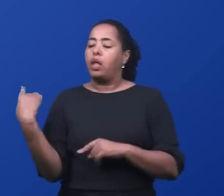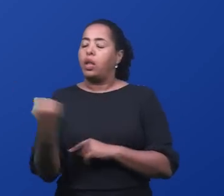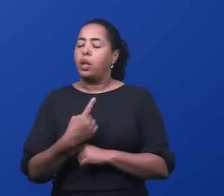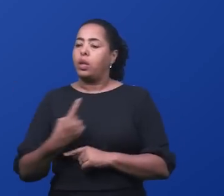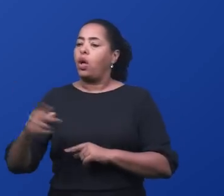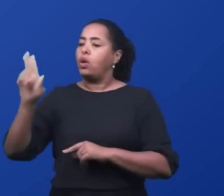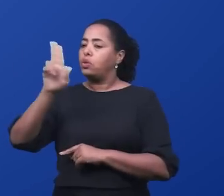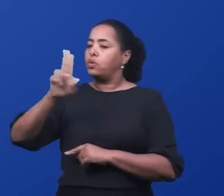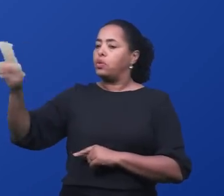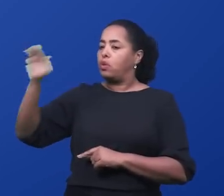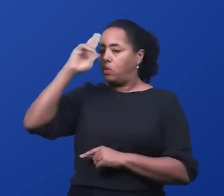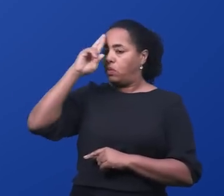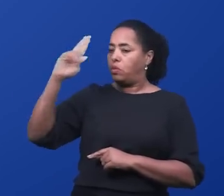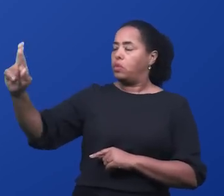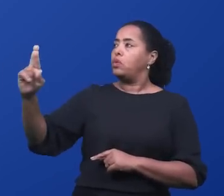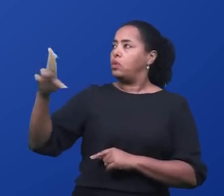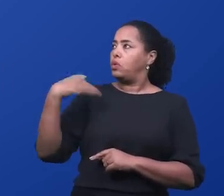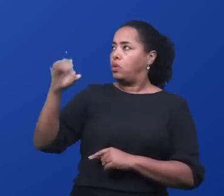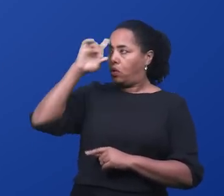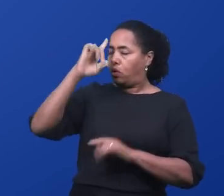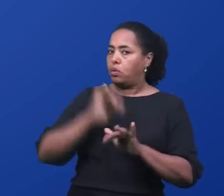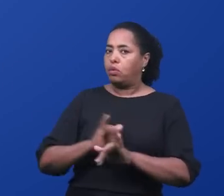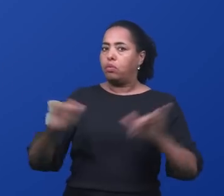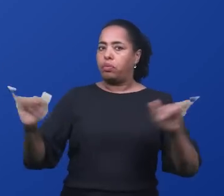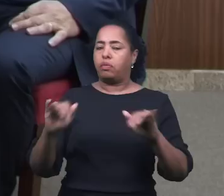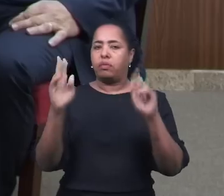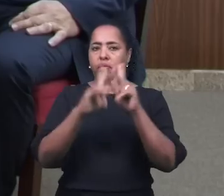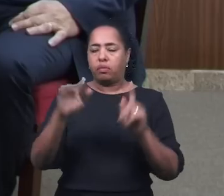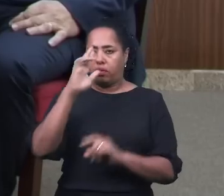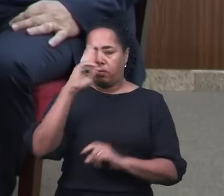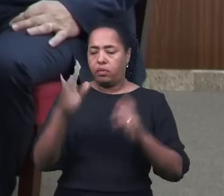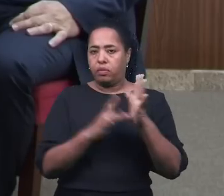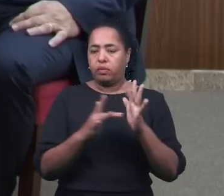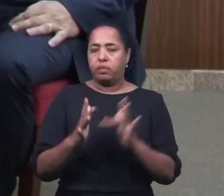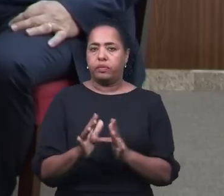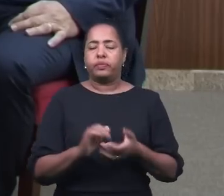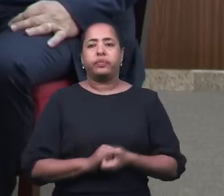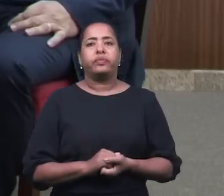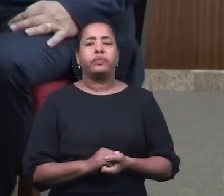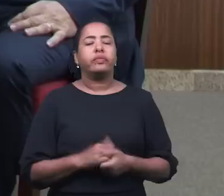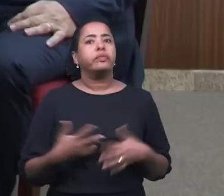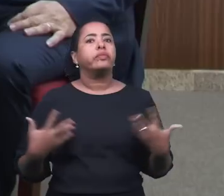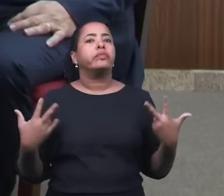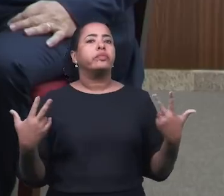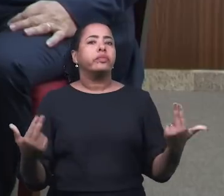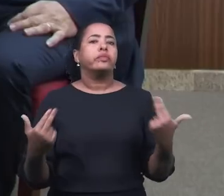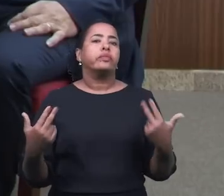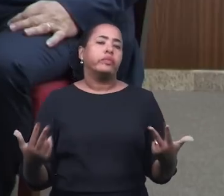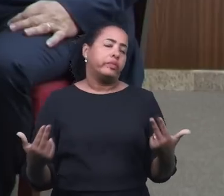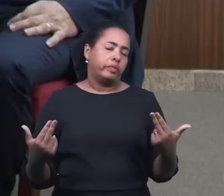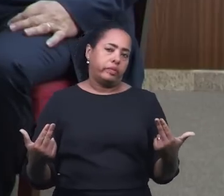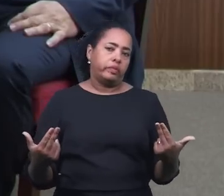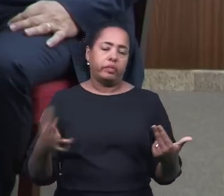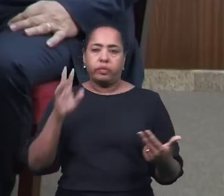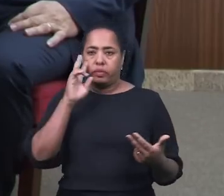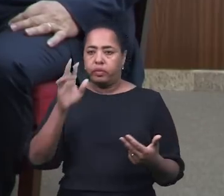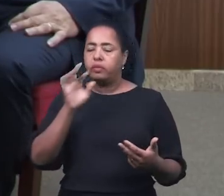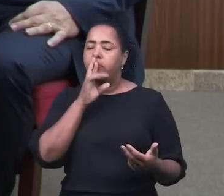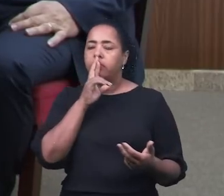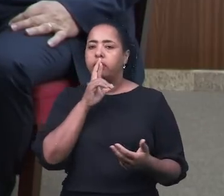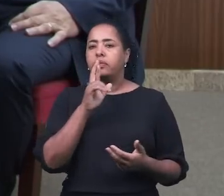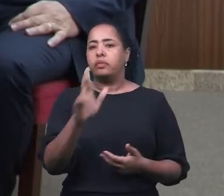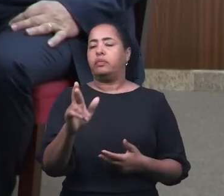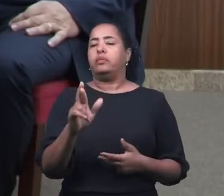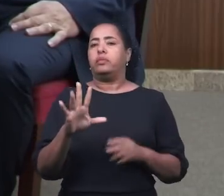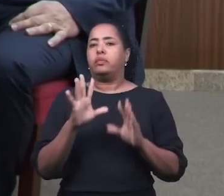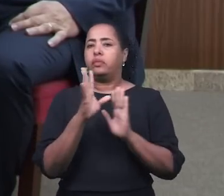nome do Senhor, nosso Deus. A paz do Senhor Jesus. Então, meus irmãos, como vemos sempre, as